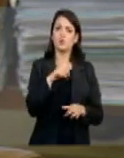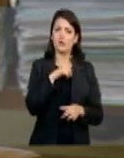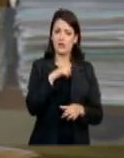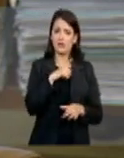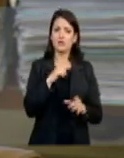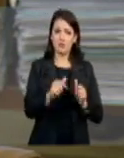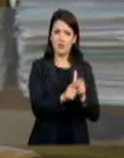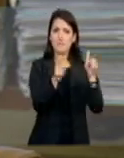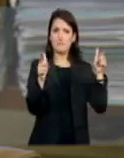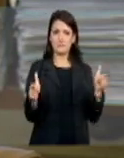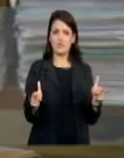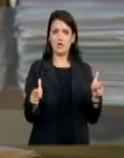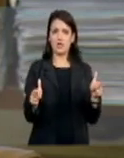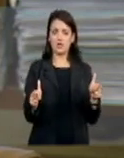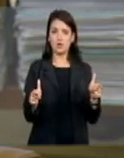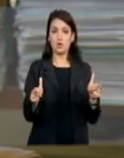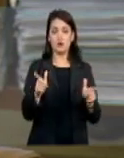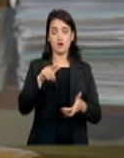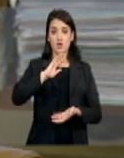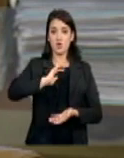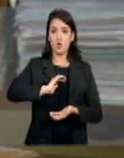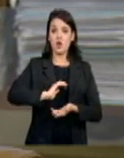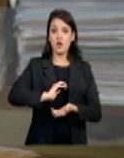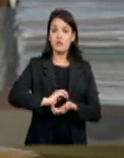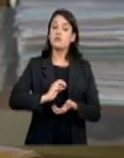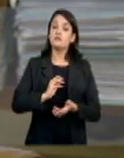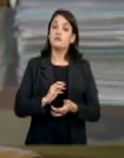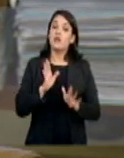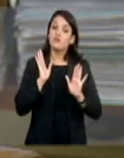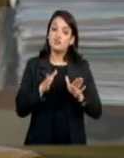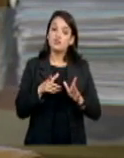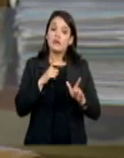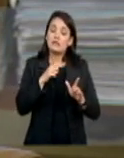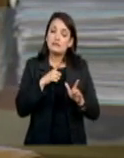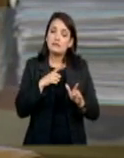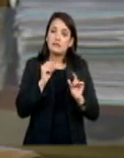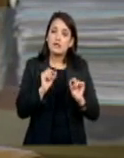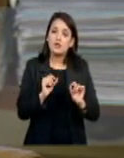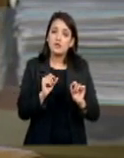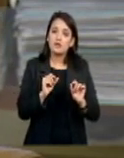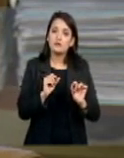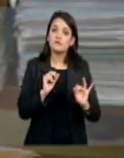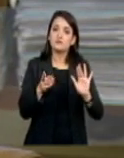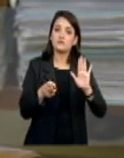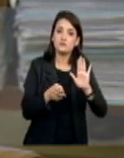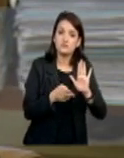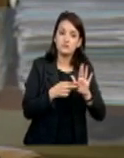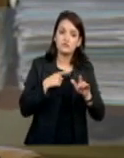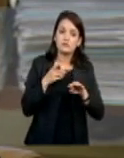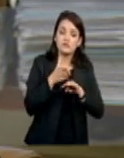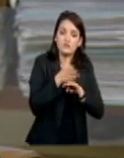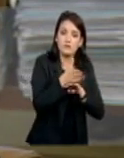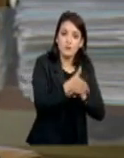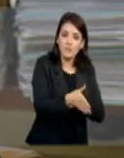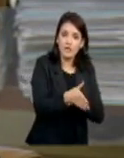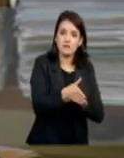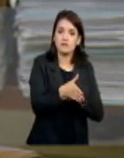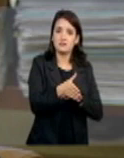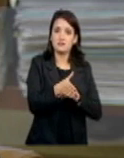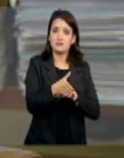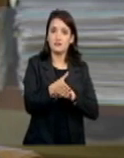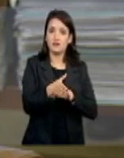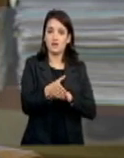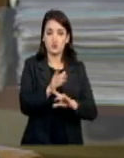majoritária que o supremo tribunal federal enfatizou que o reconhecimento da prerrogativa de acesso do estado da administração